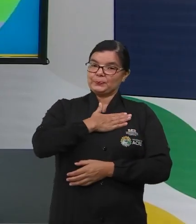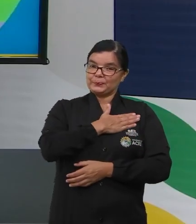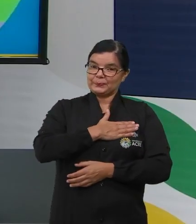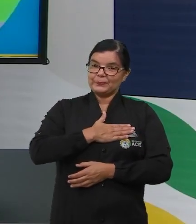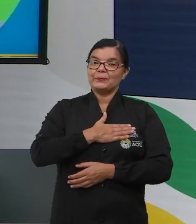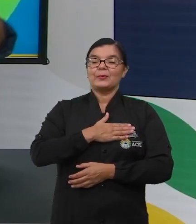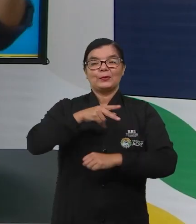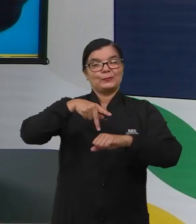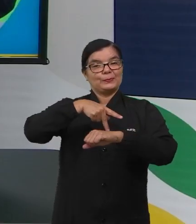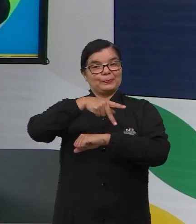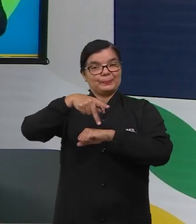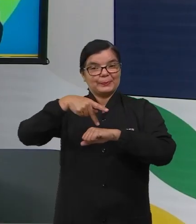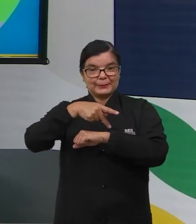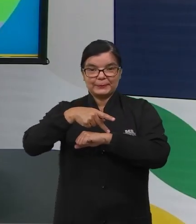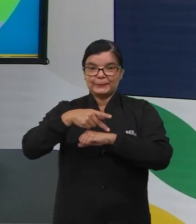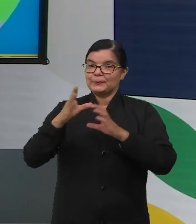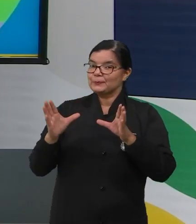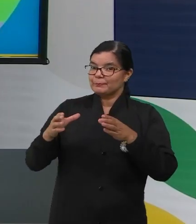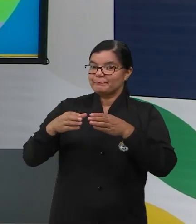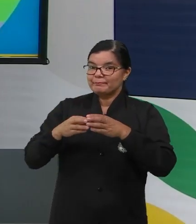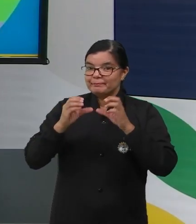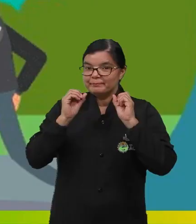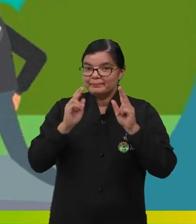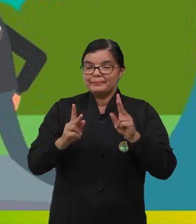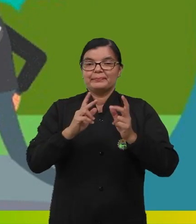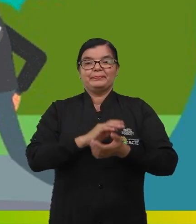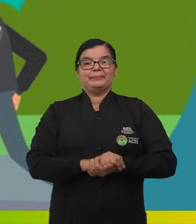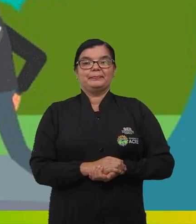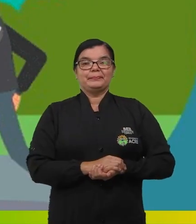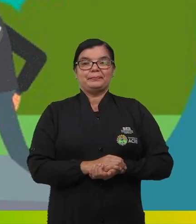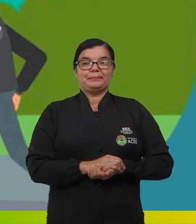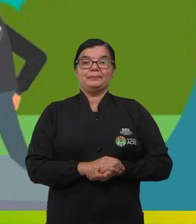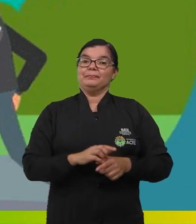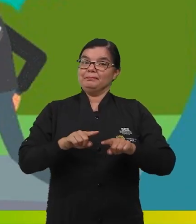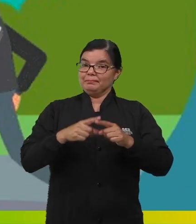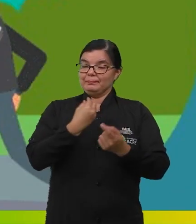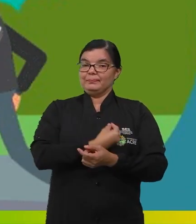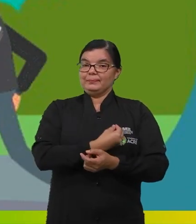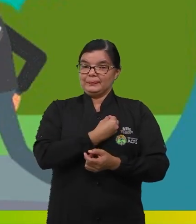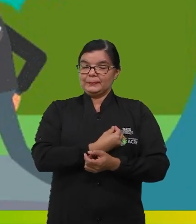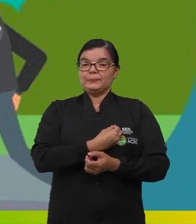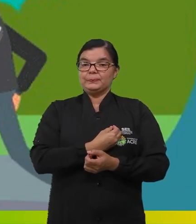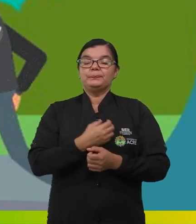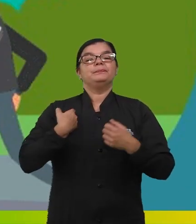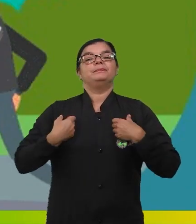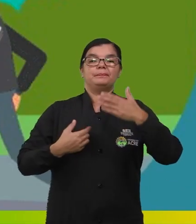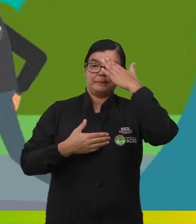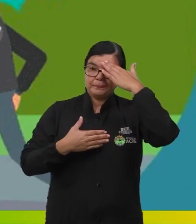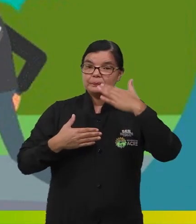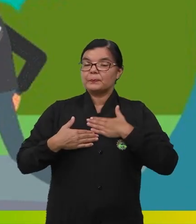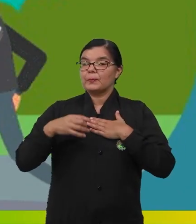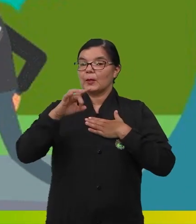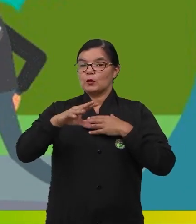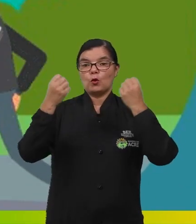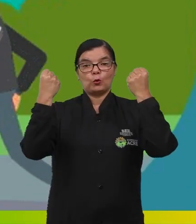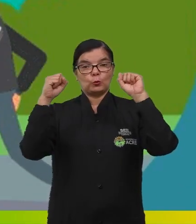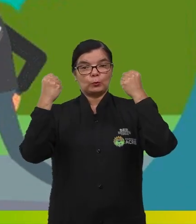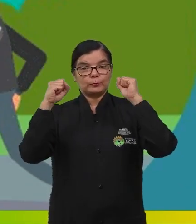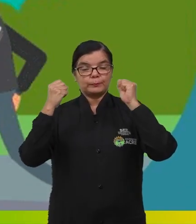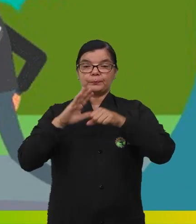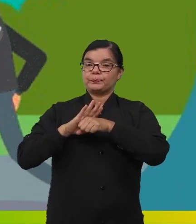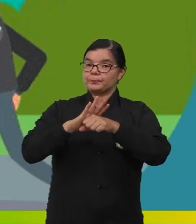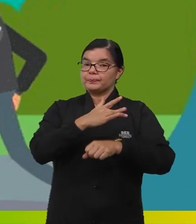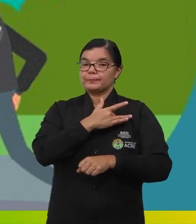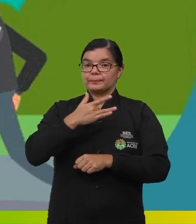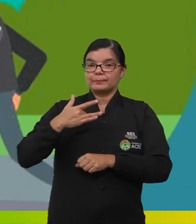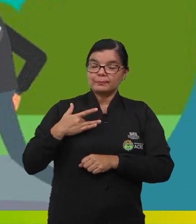da nação, do coletivo. Ok? Então aqui, ó, assim, participar de atividades corporais não apenas favorece a